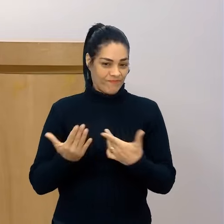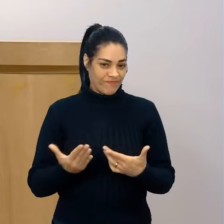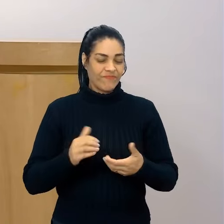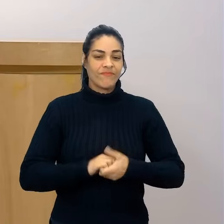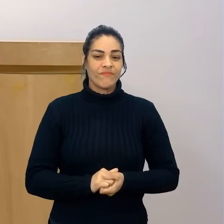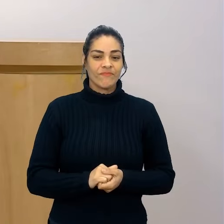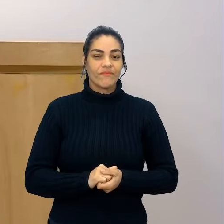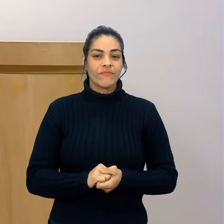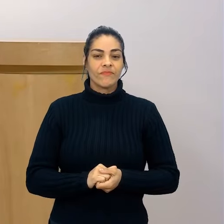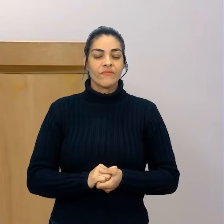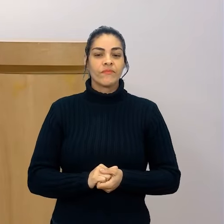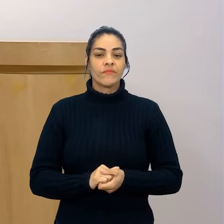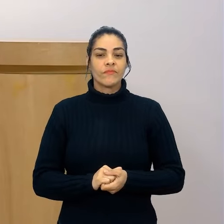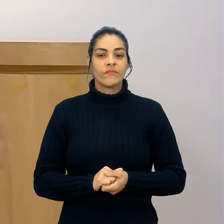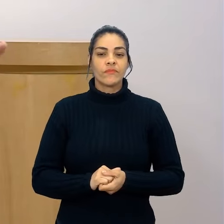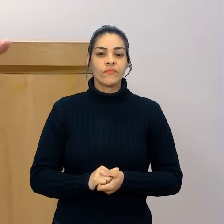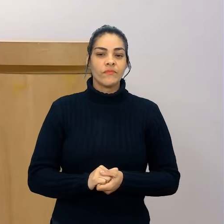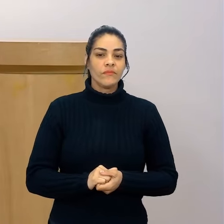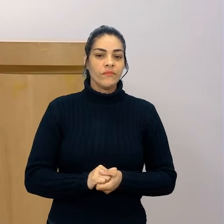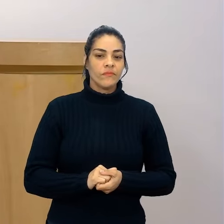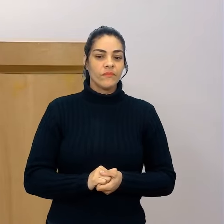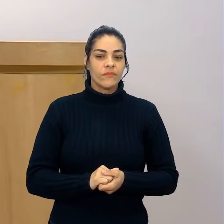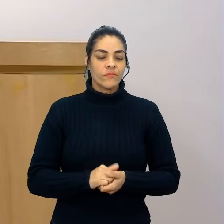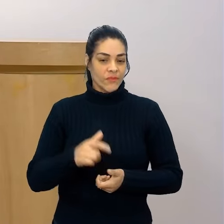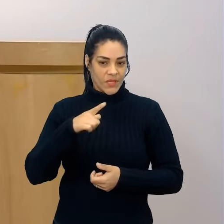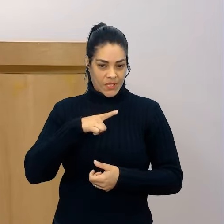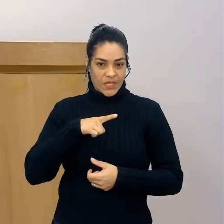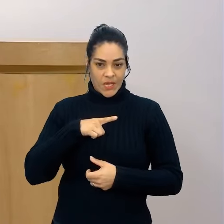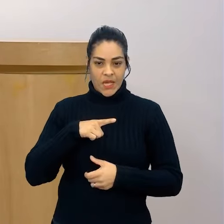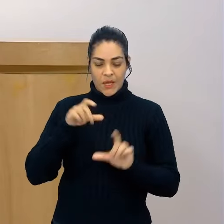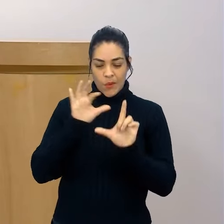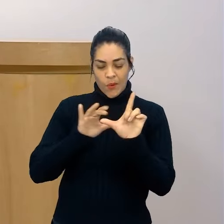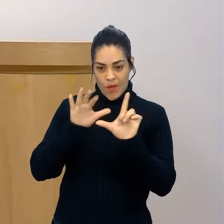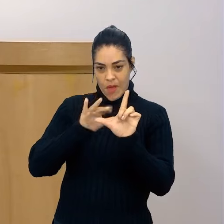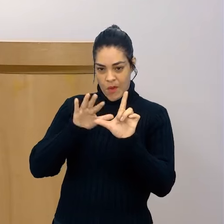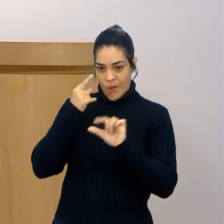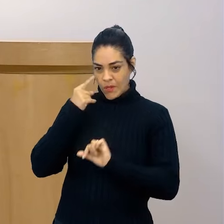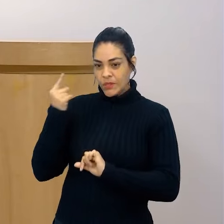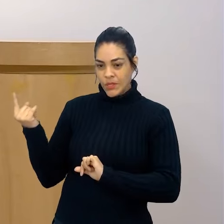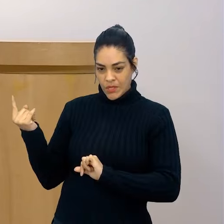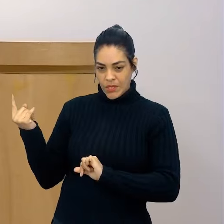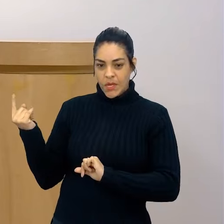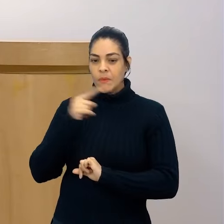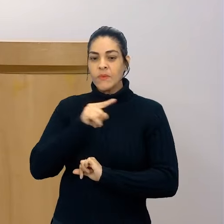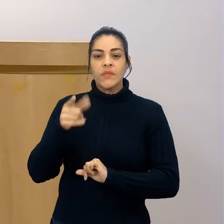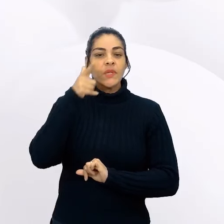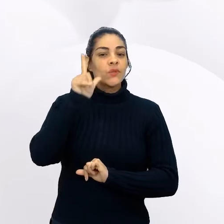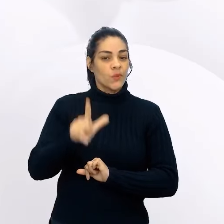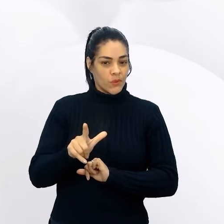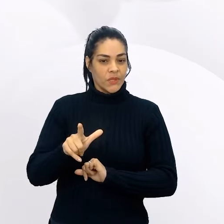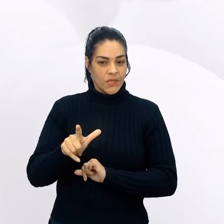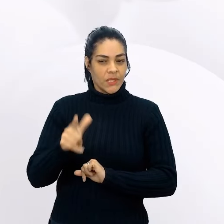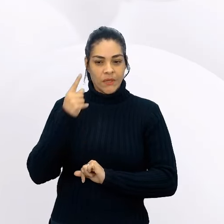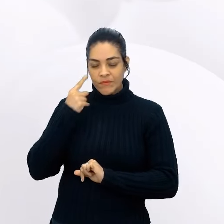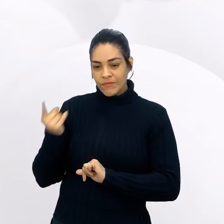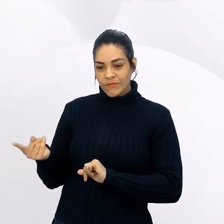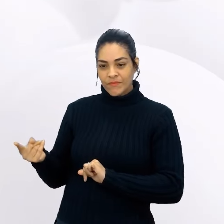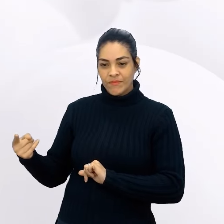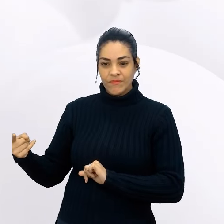Vamos então no próximo slide. Aí tem ó, o QR Code na tela para vocês acessarem. No site da